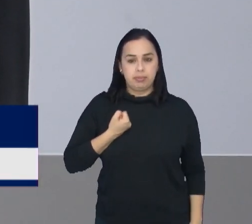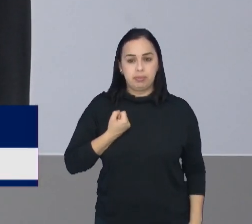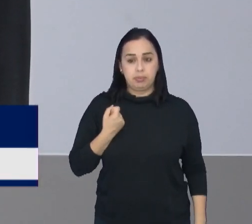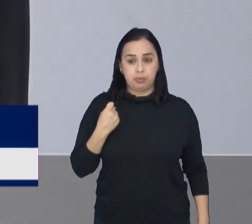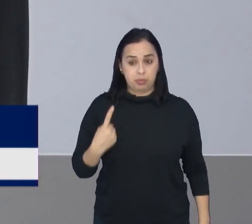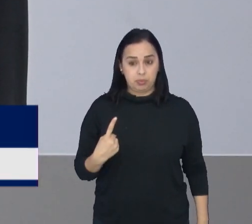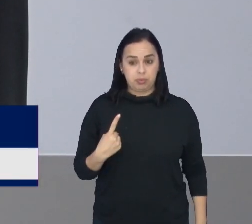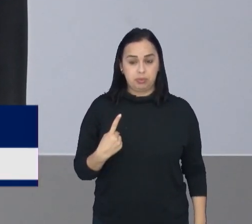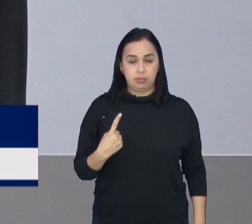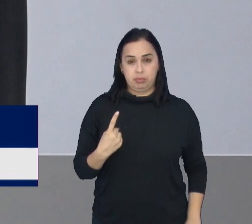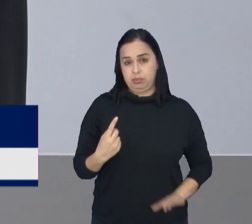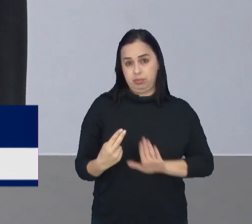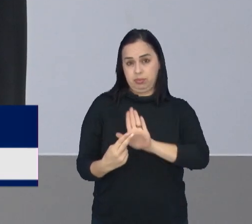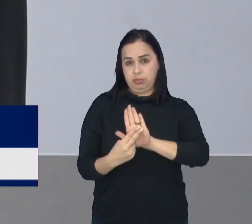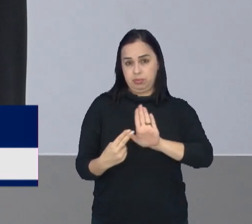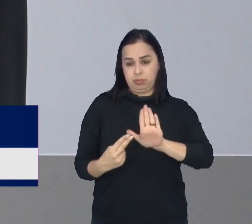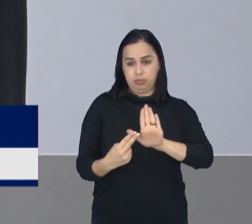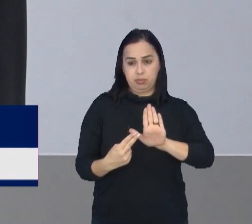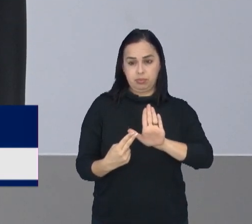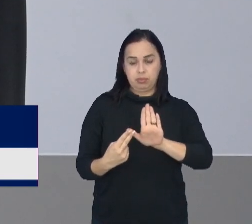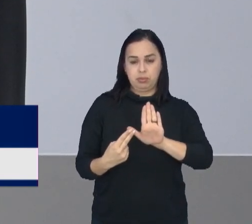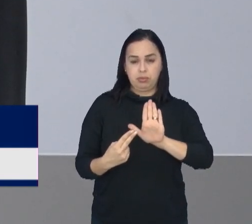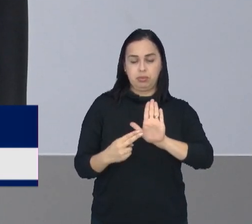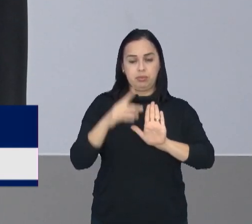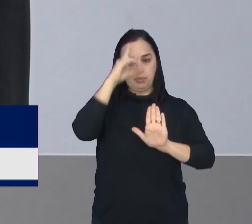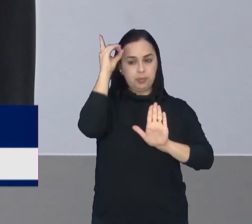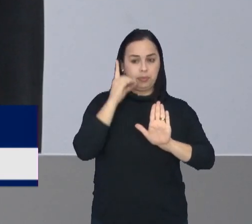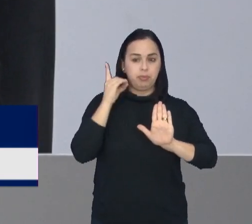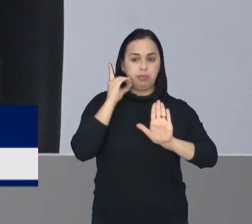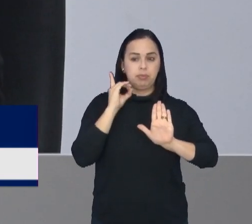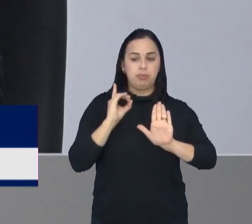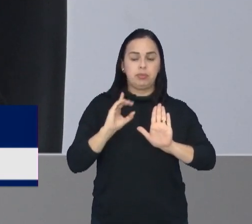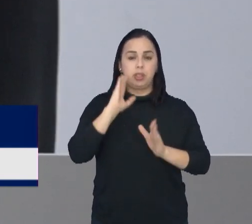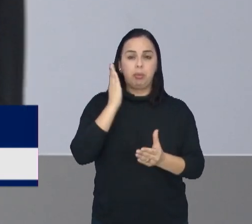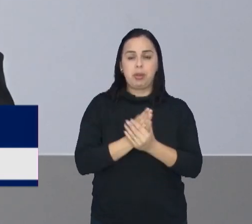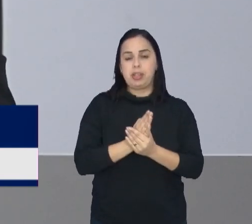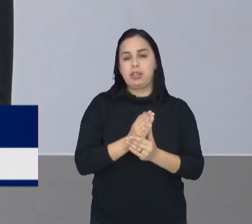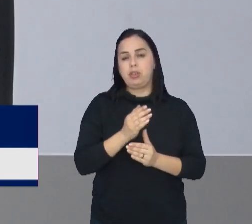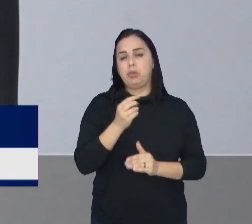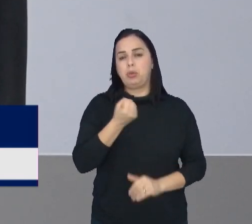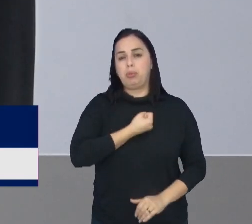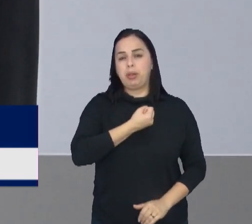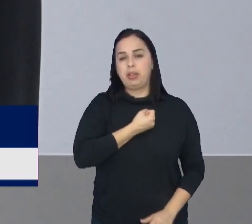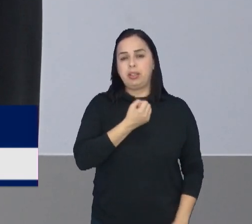número 1, de autoria da vereadora Dulce Rita, no processo número